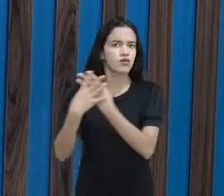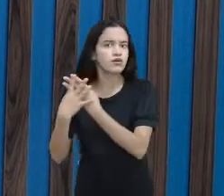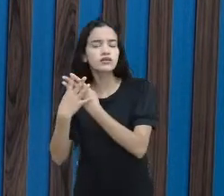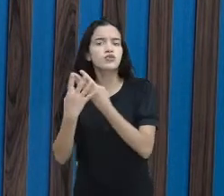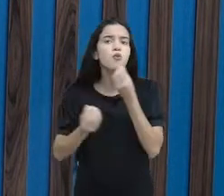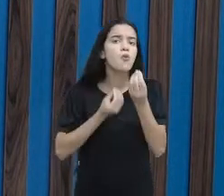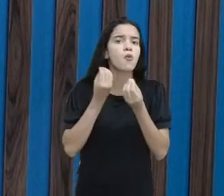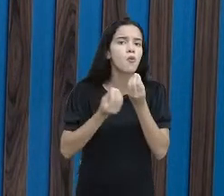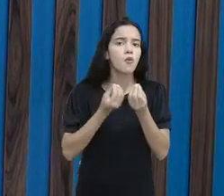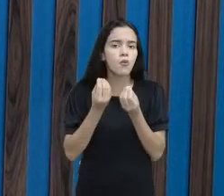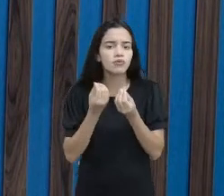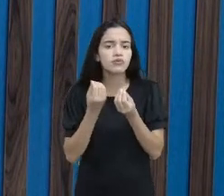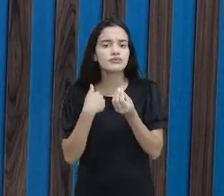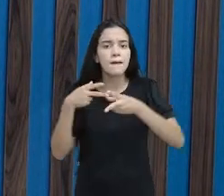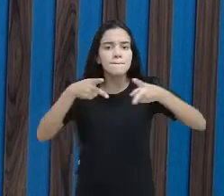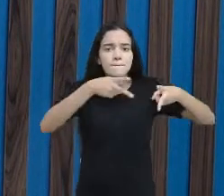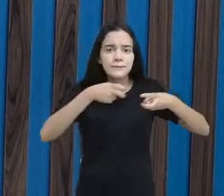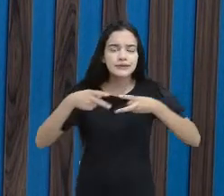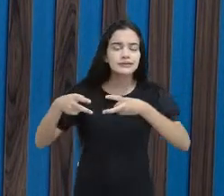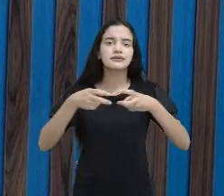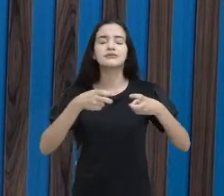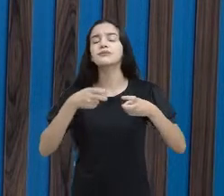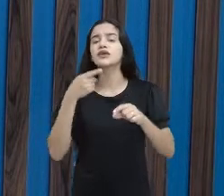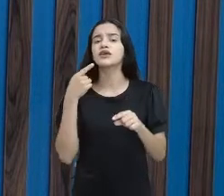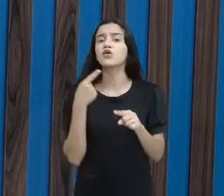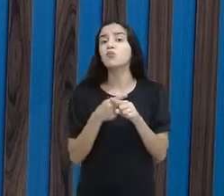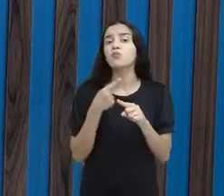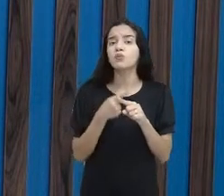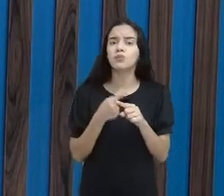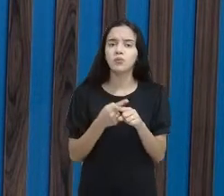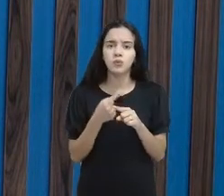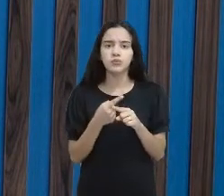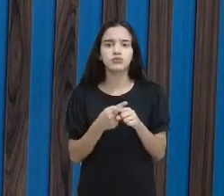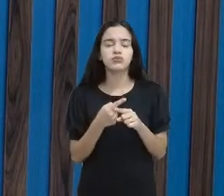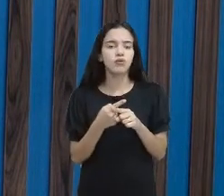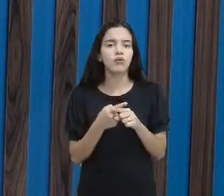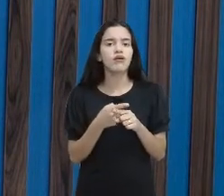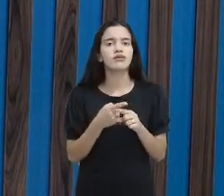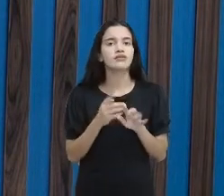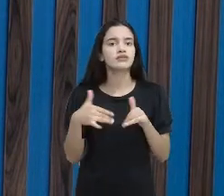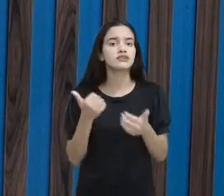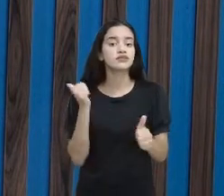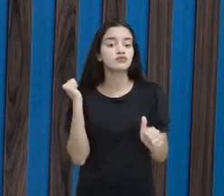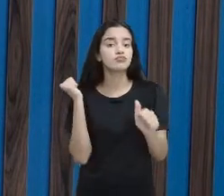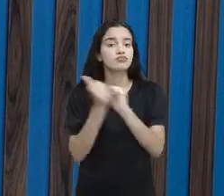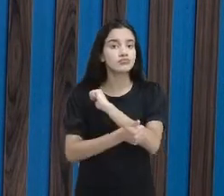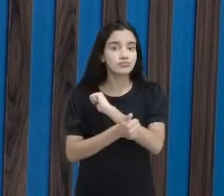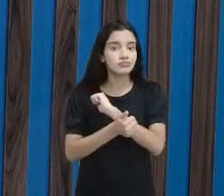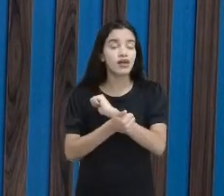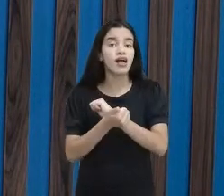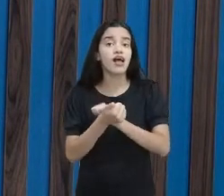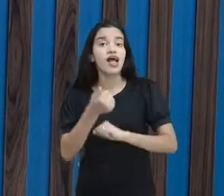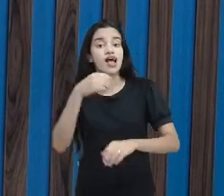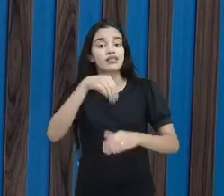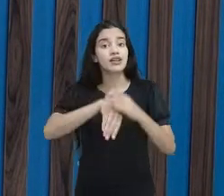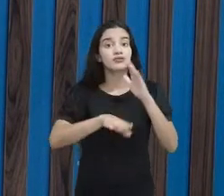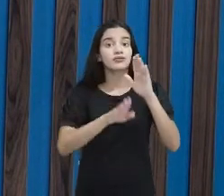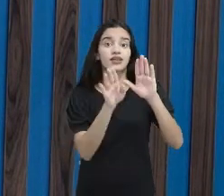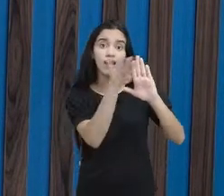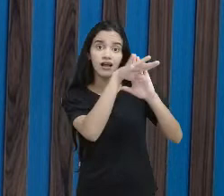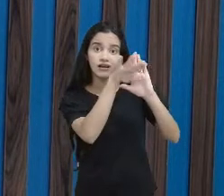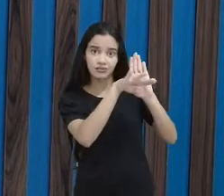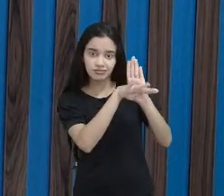vai conseguir identificar o porquê dessa modalidade estar dentro desta